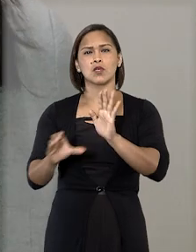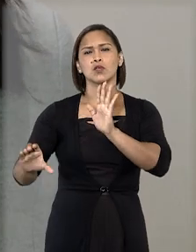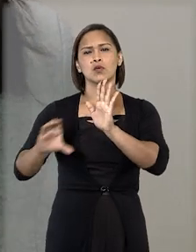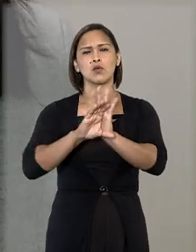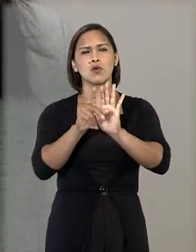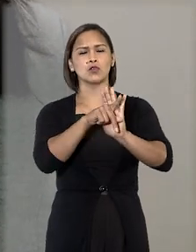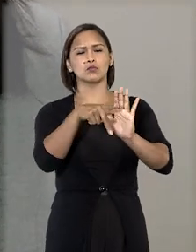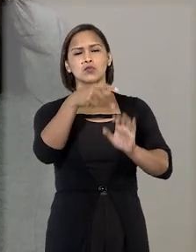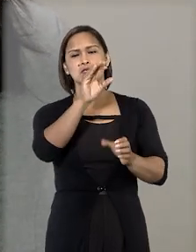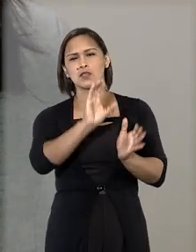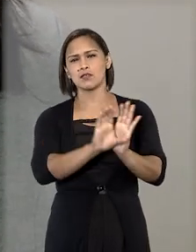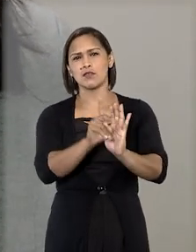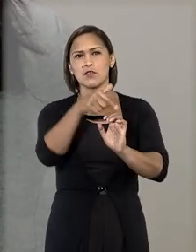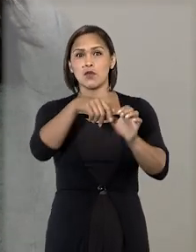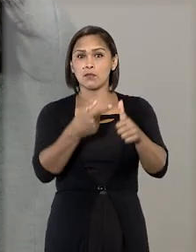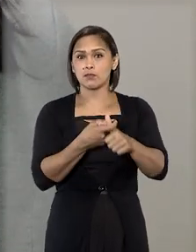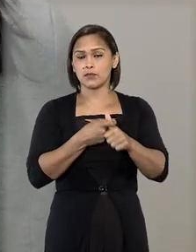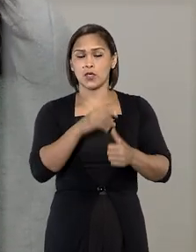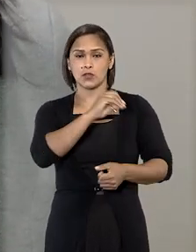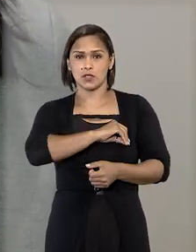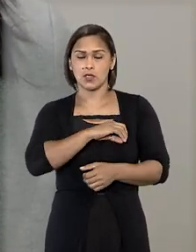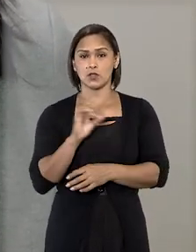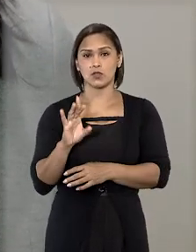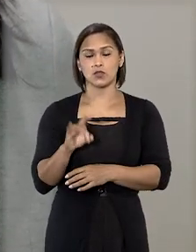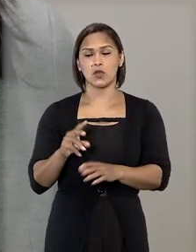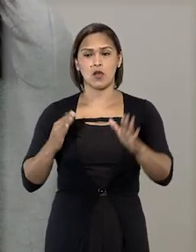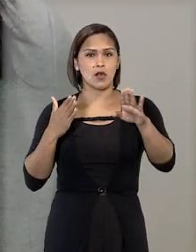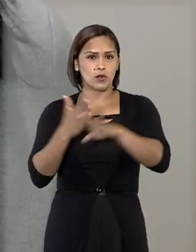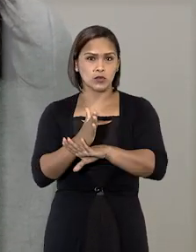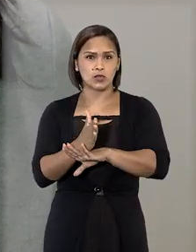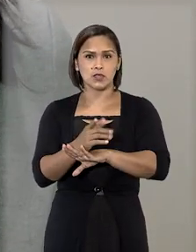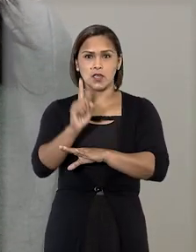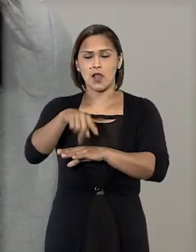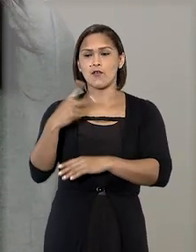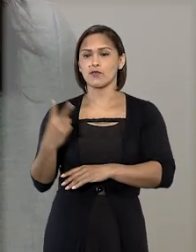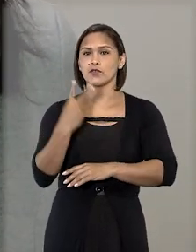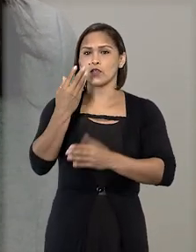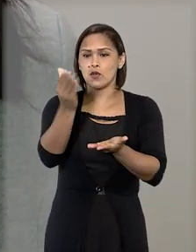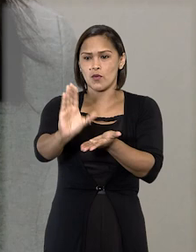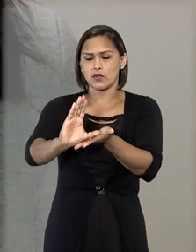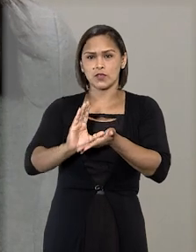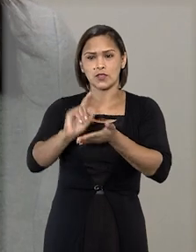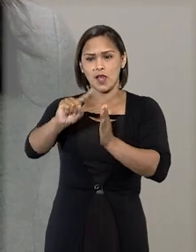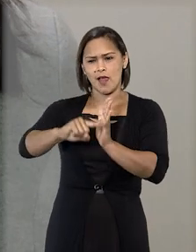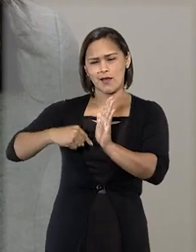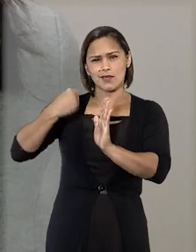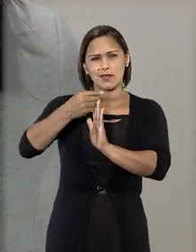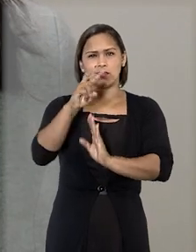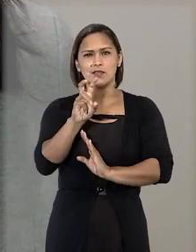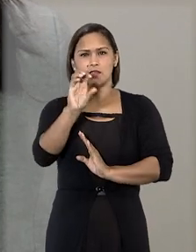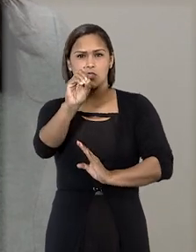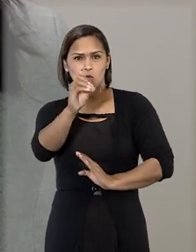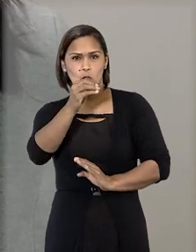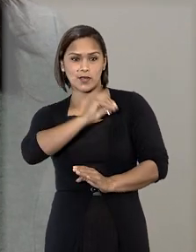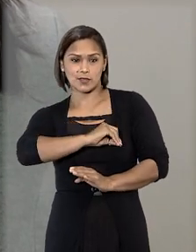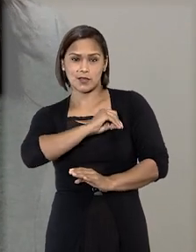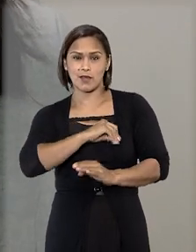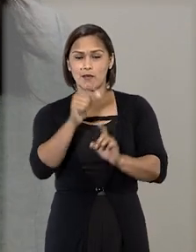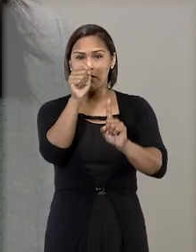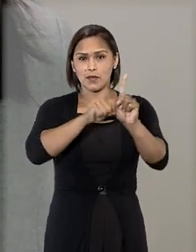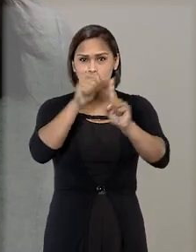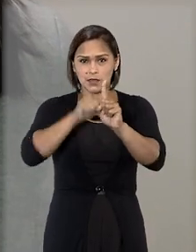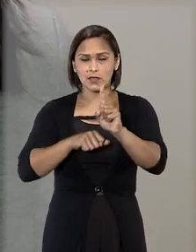Civil determina que a penhora do salário só será autorizada no caso de valores recebidos superiores a 50 salários mínimos